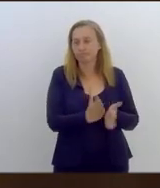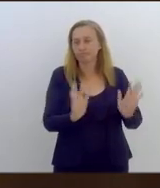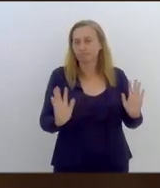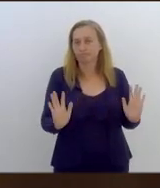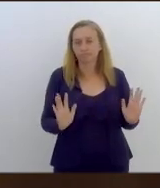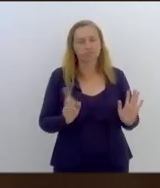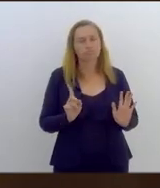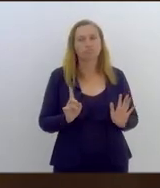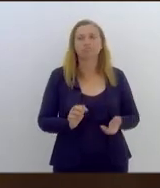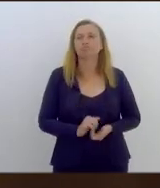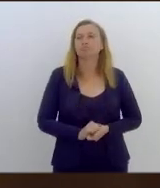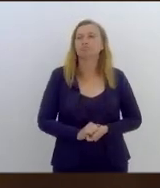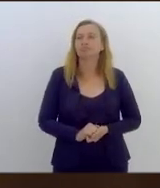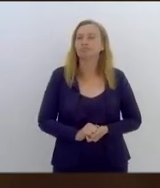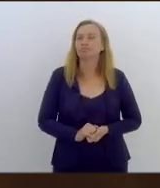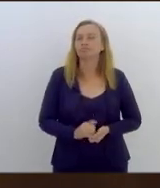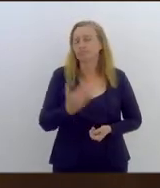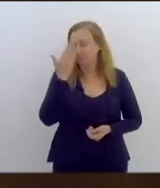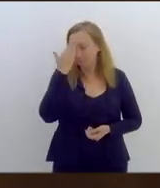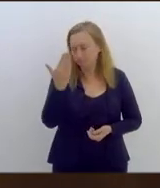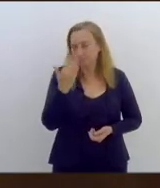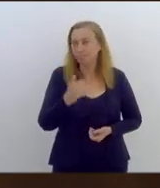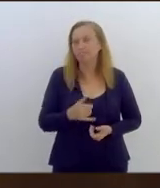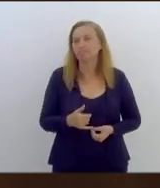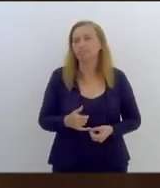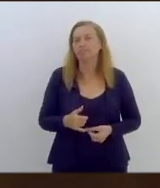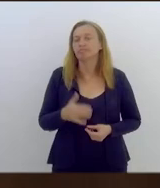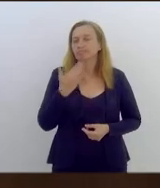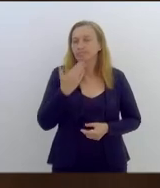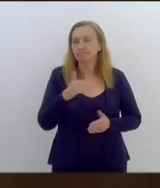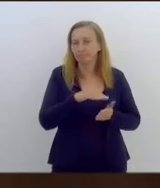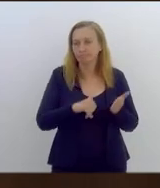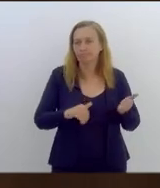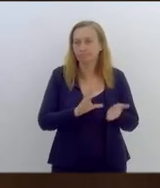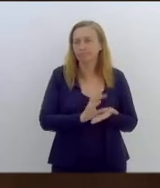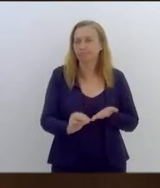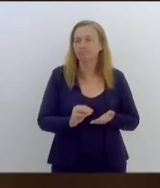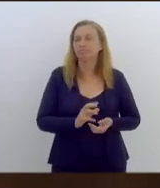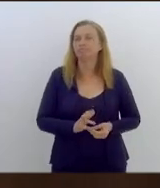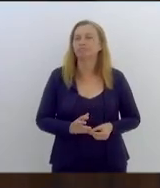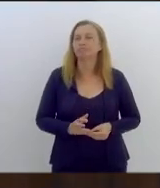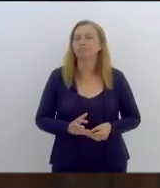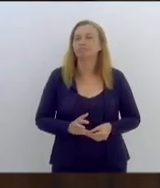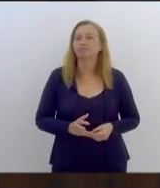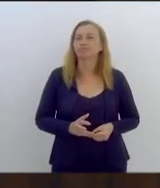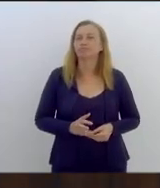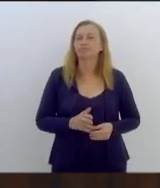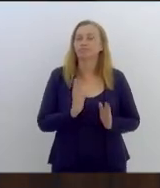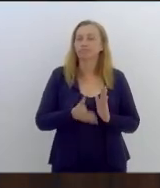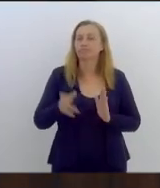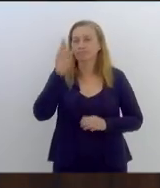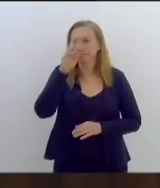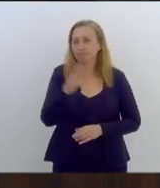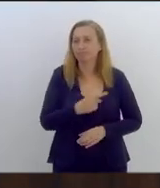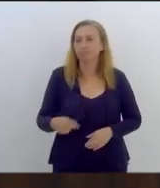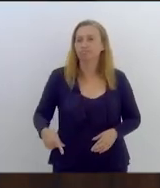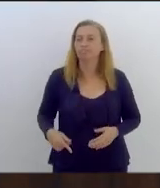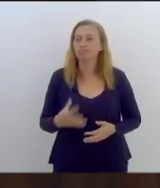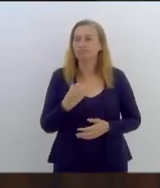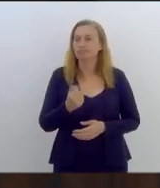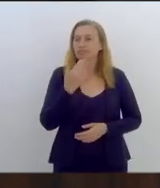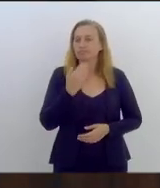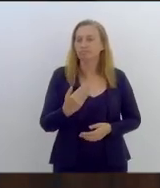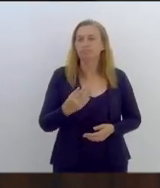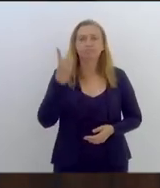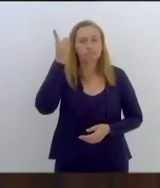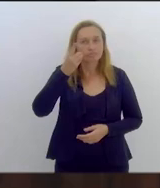então eu agradeço e peço a retirada de pauta. Questão de ordem, presidente. Eu defere, pedido de Vossa